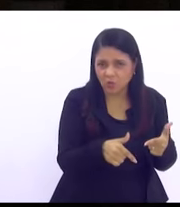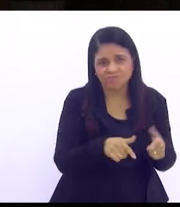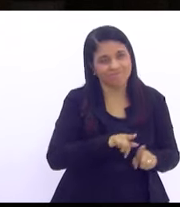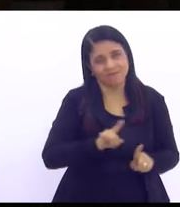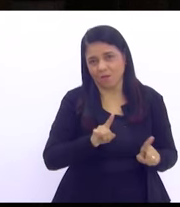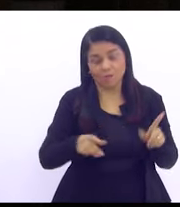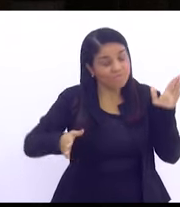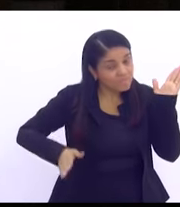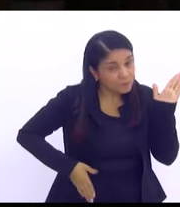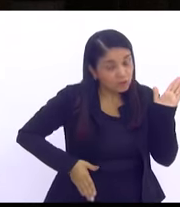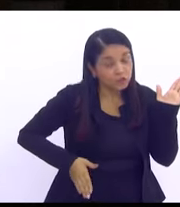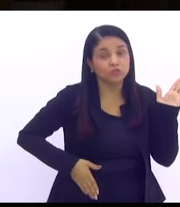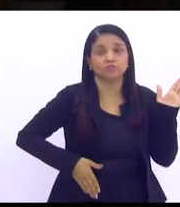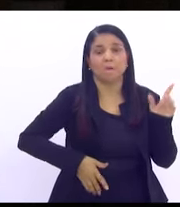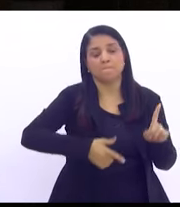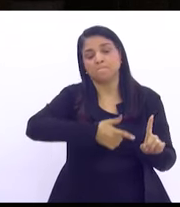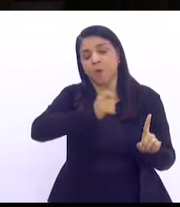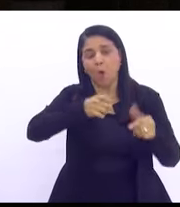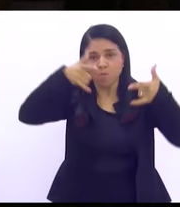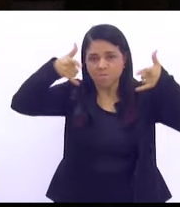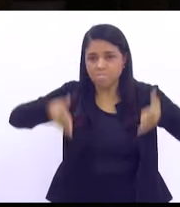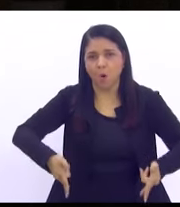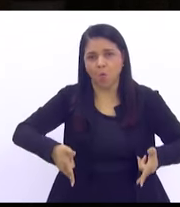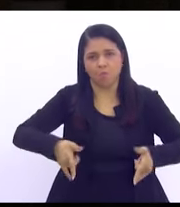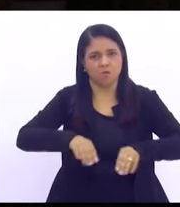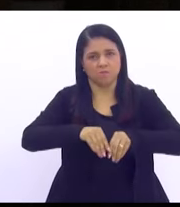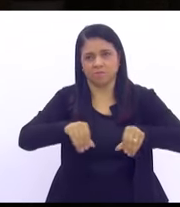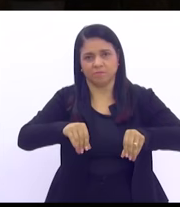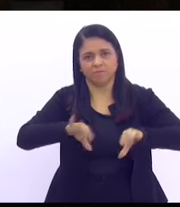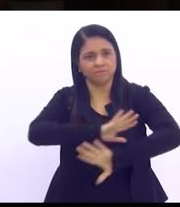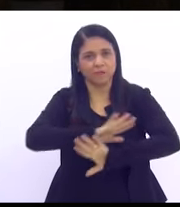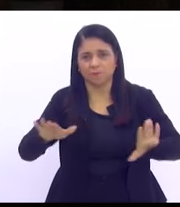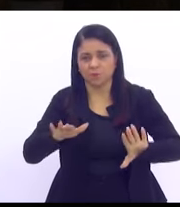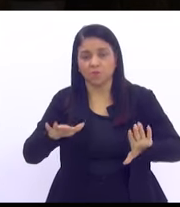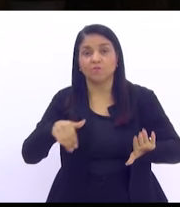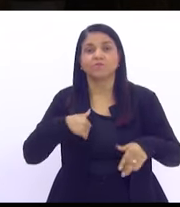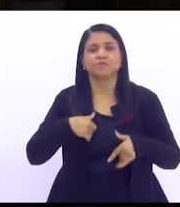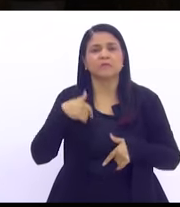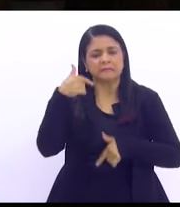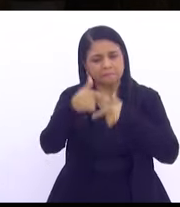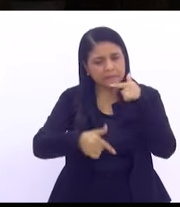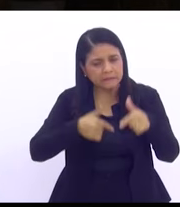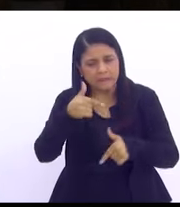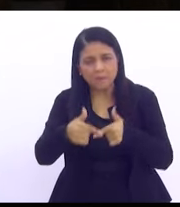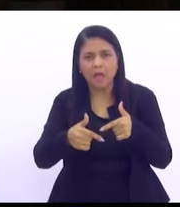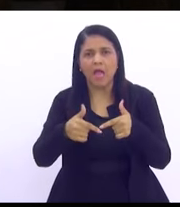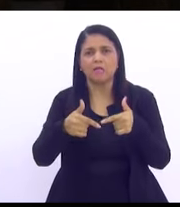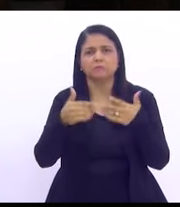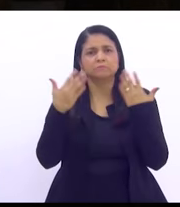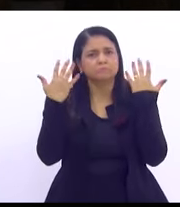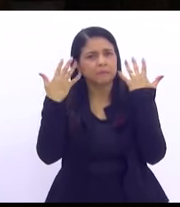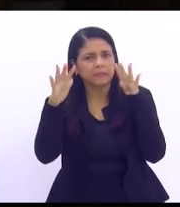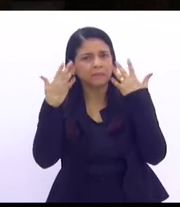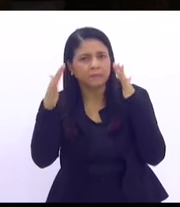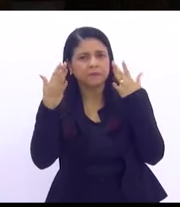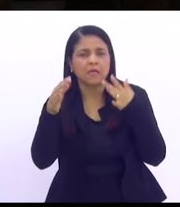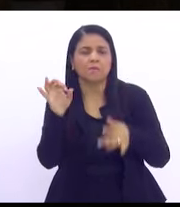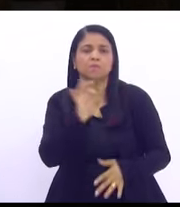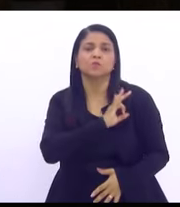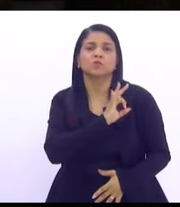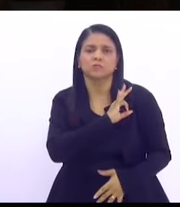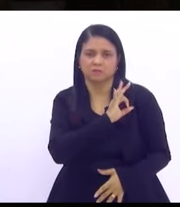aqui parabenizar a todos esses policiais que vêm fazendo um trabalho magnífico ali naquela região, que eu vou estar